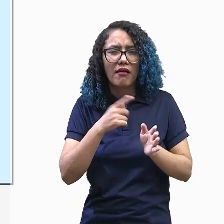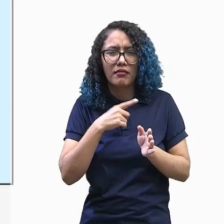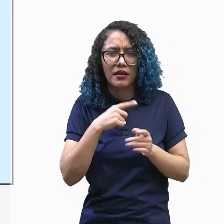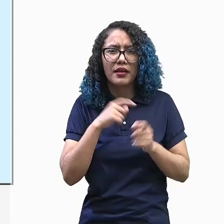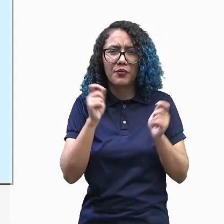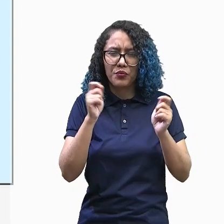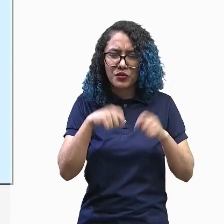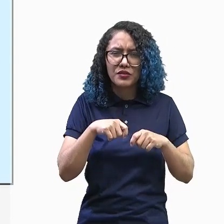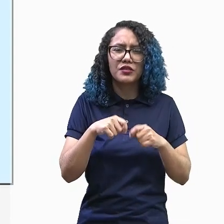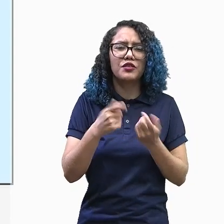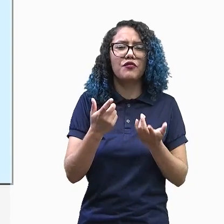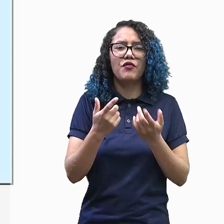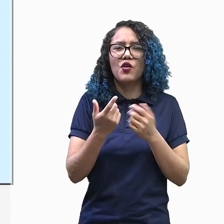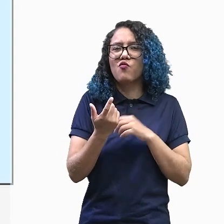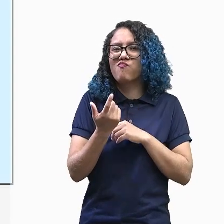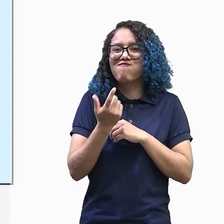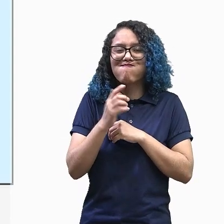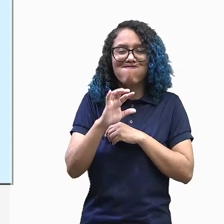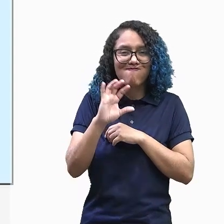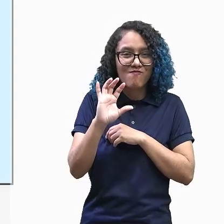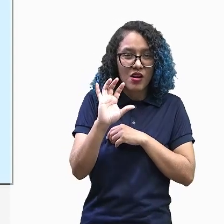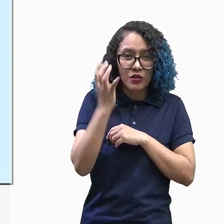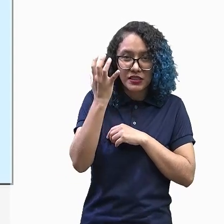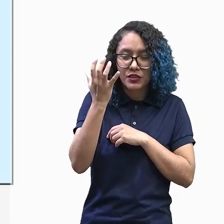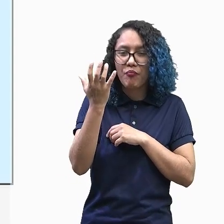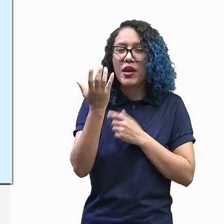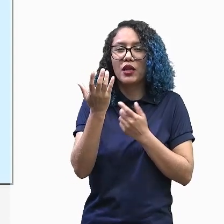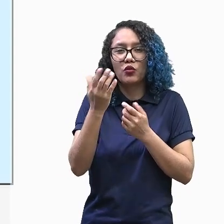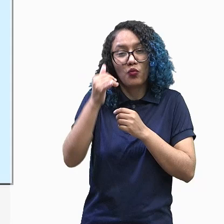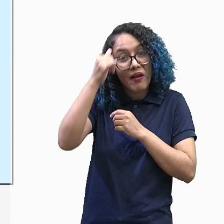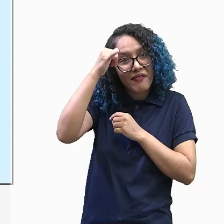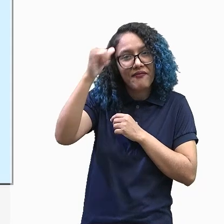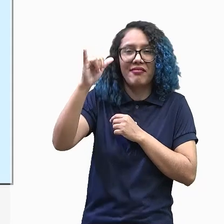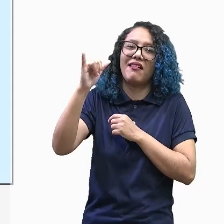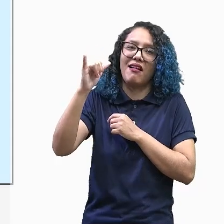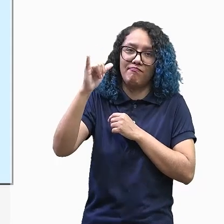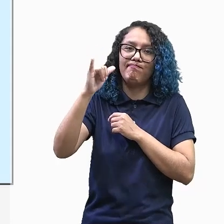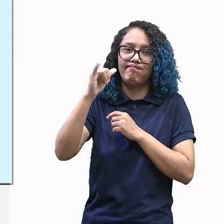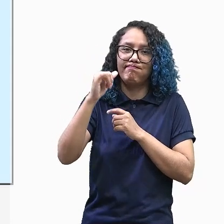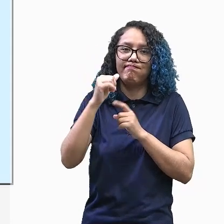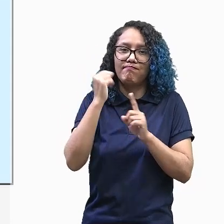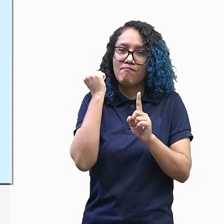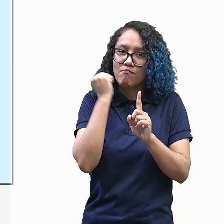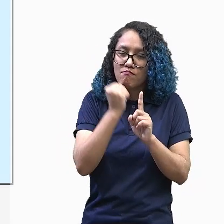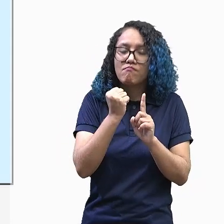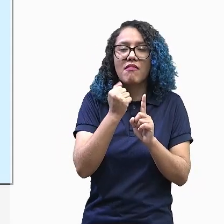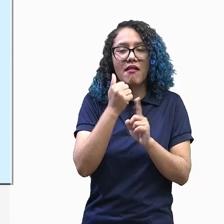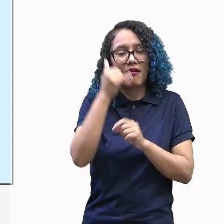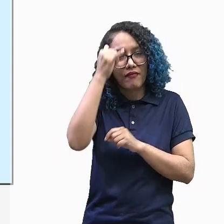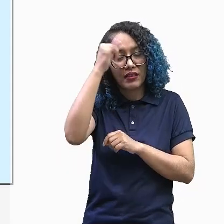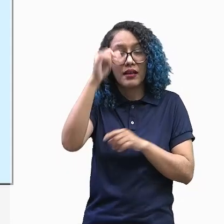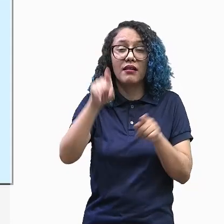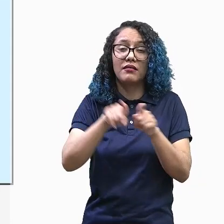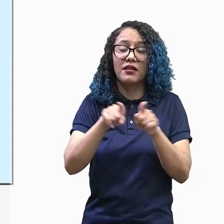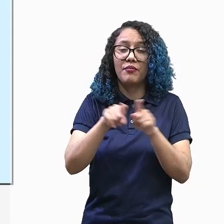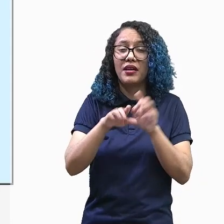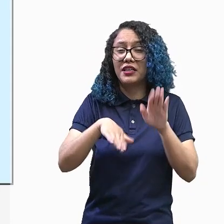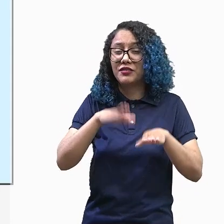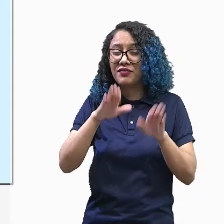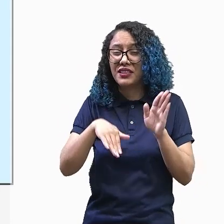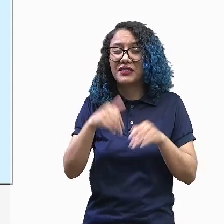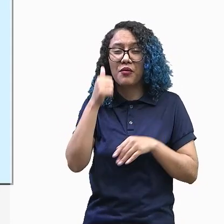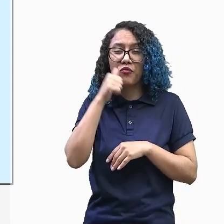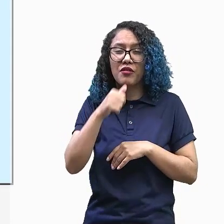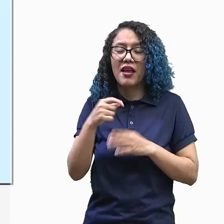Então, essa lei ela vem para proteger as mulheres, né? Que, inclusive, quando a mulher vai denunciar, né, o seu